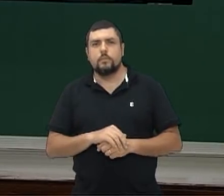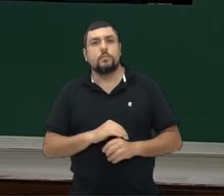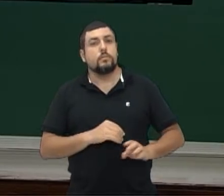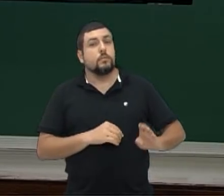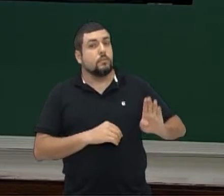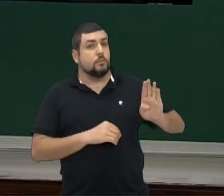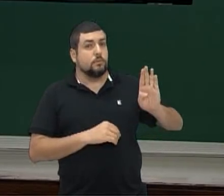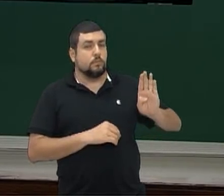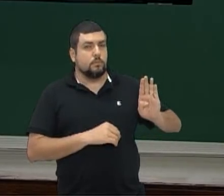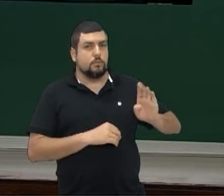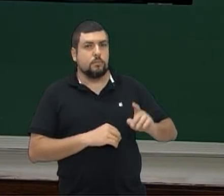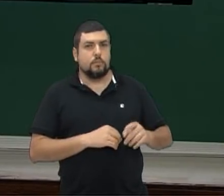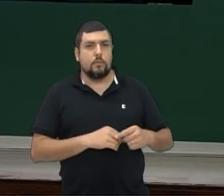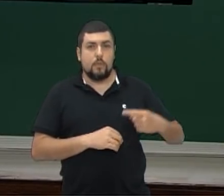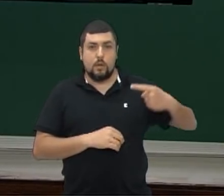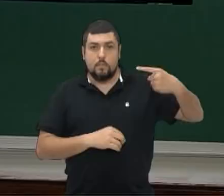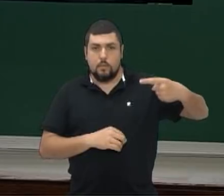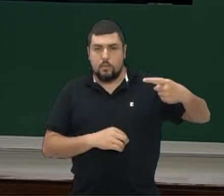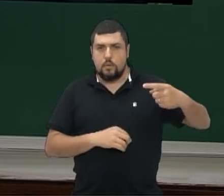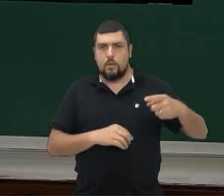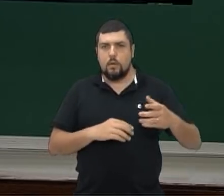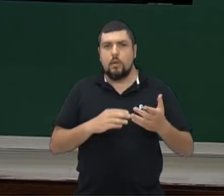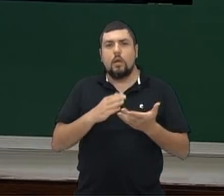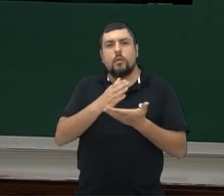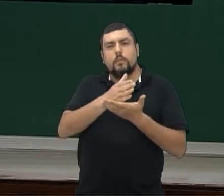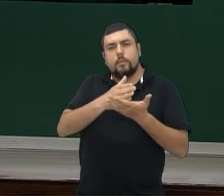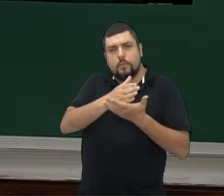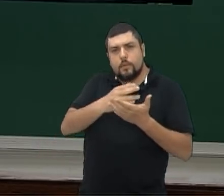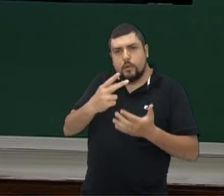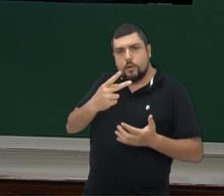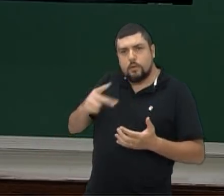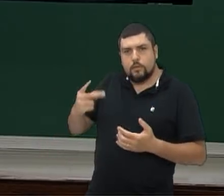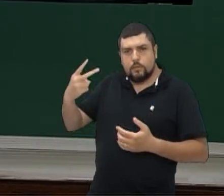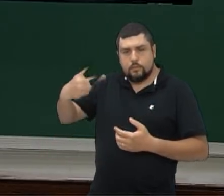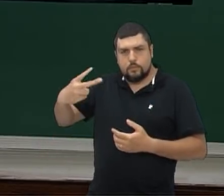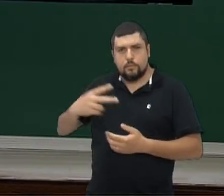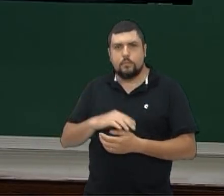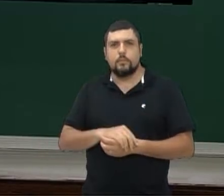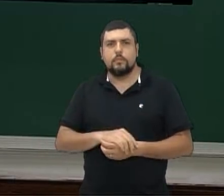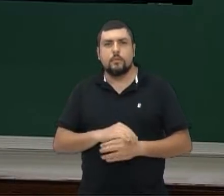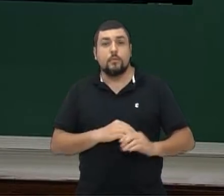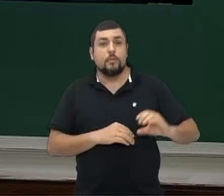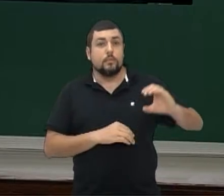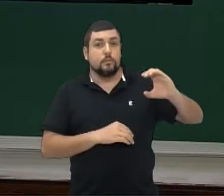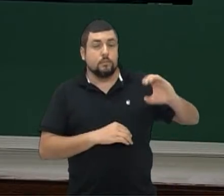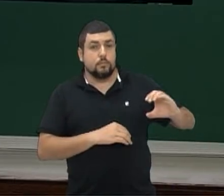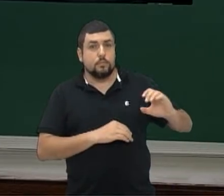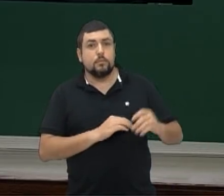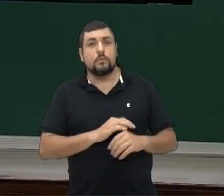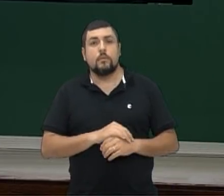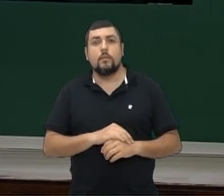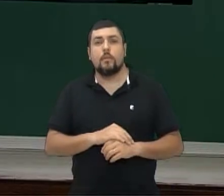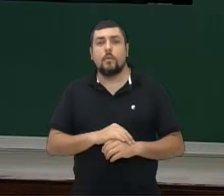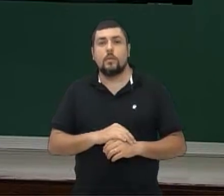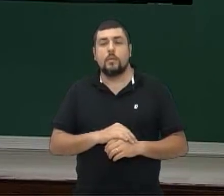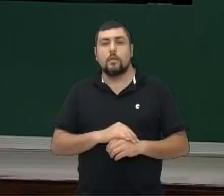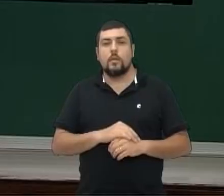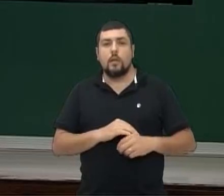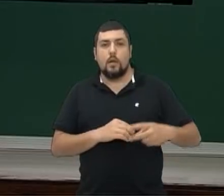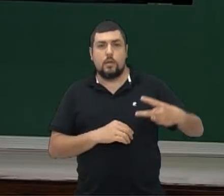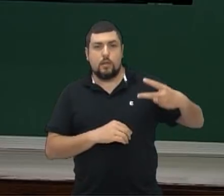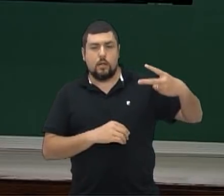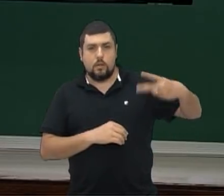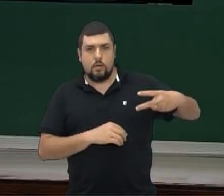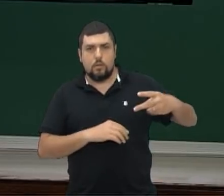B, a área da figura 1 é a metade da área da figura 2. A letra C, a área da figura 2 é